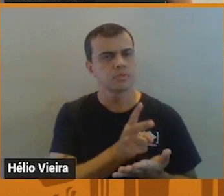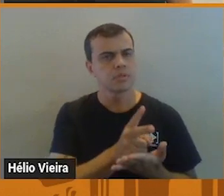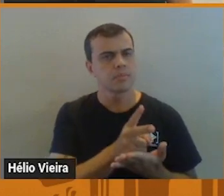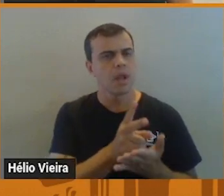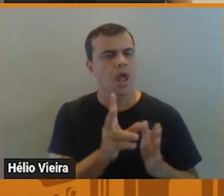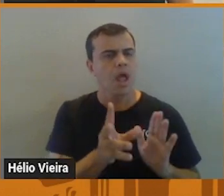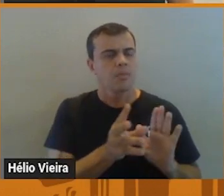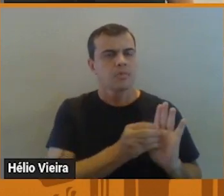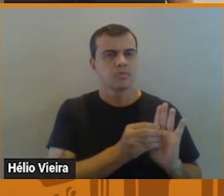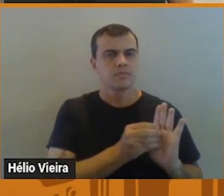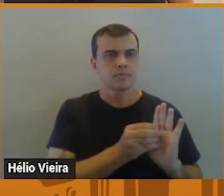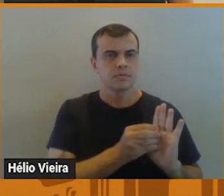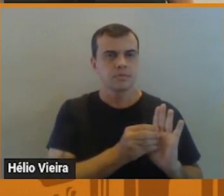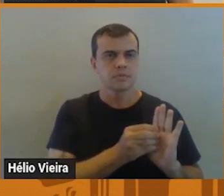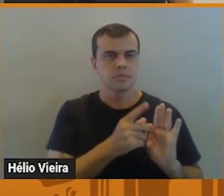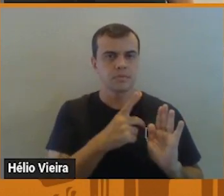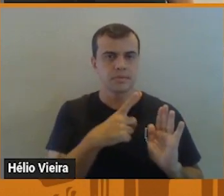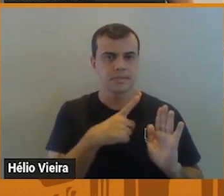agregada mesmo